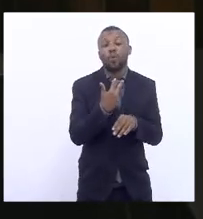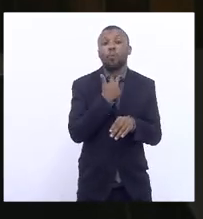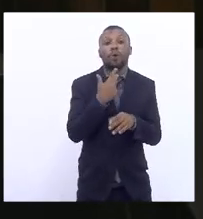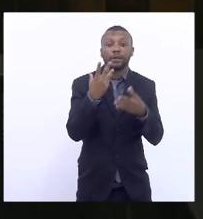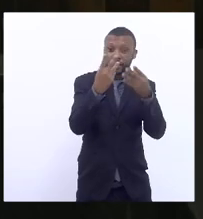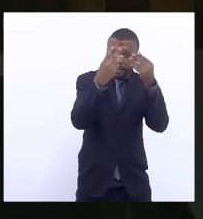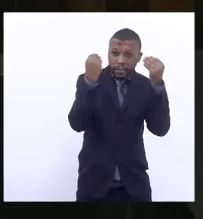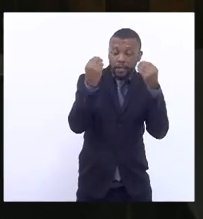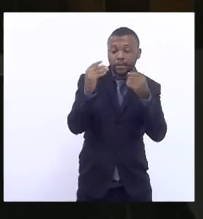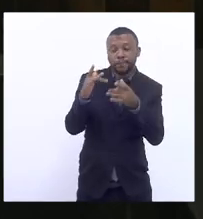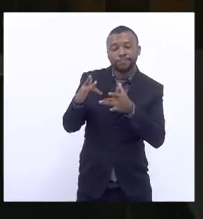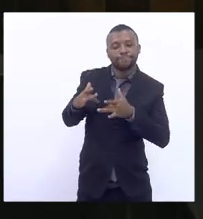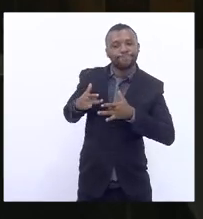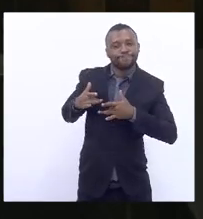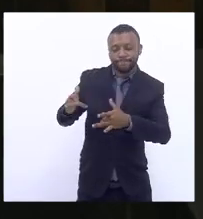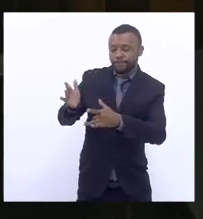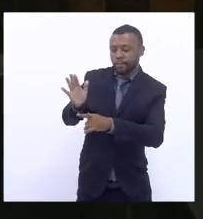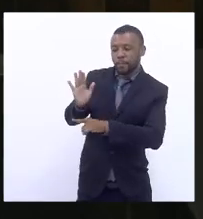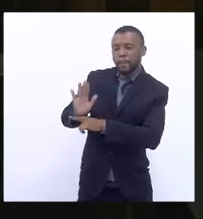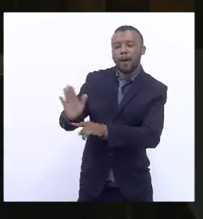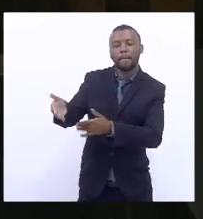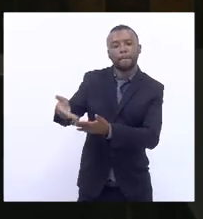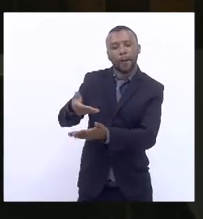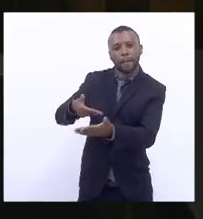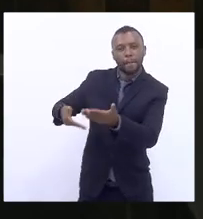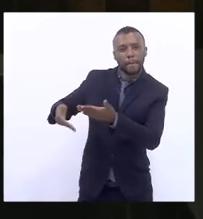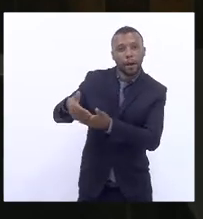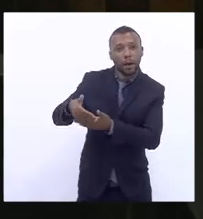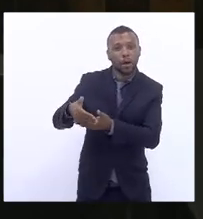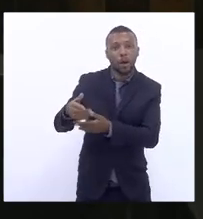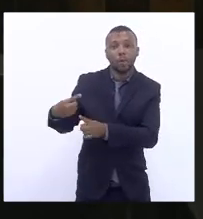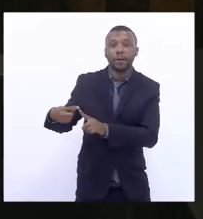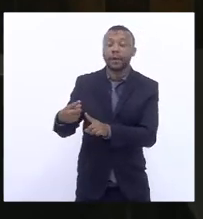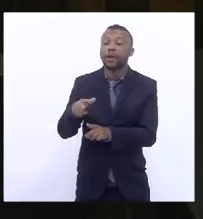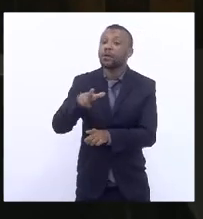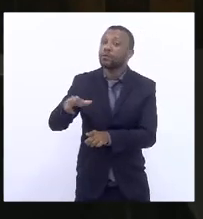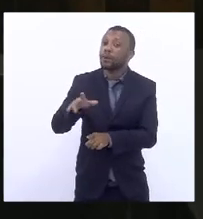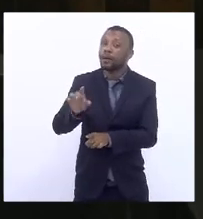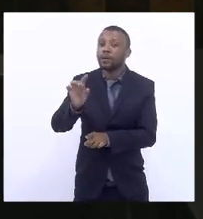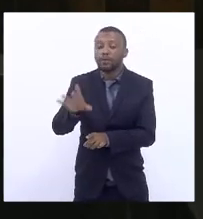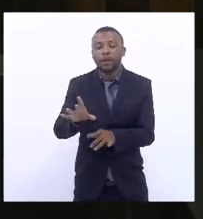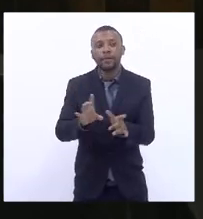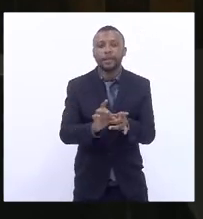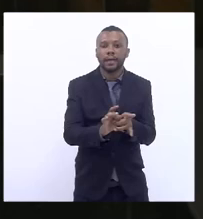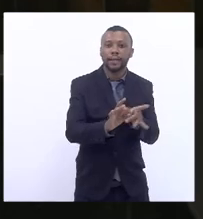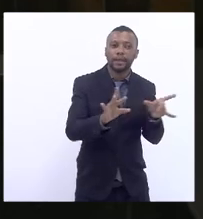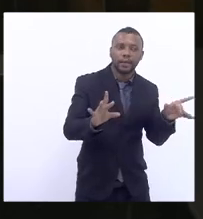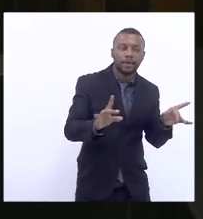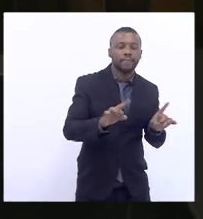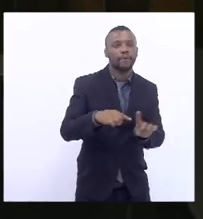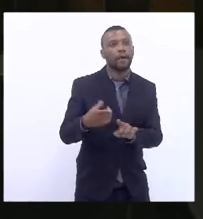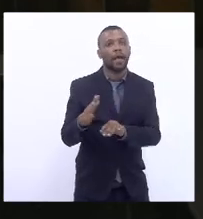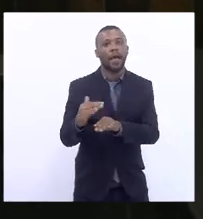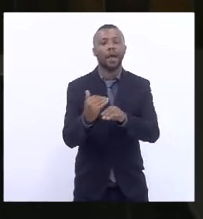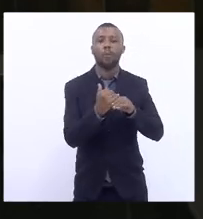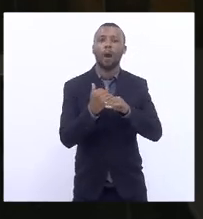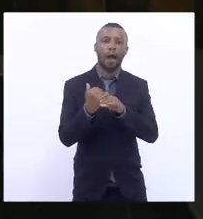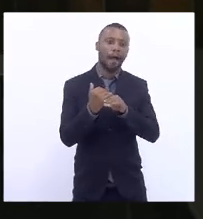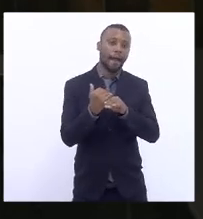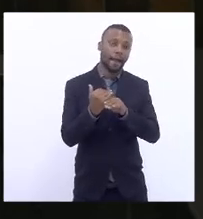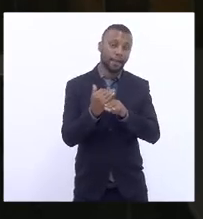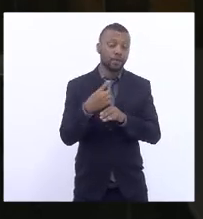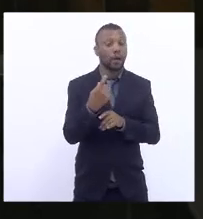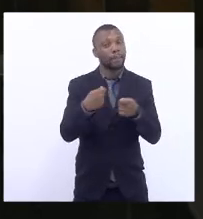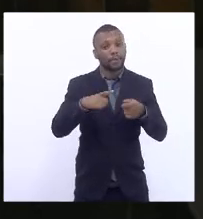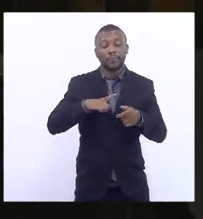fraternidade. Porque não basta sermos livres e iguais, é preciso nos tornarmos também irmãos. E a